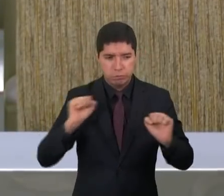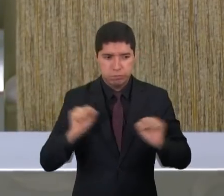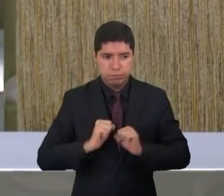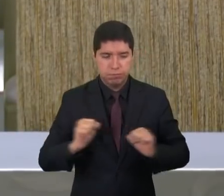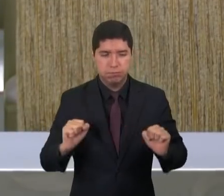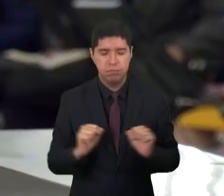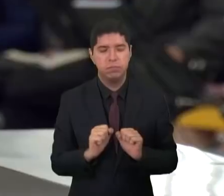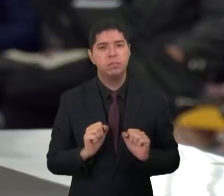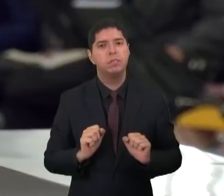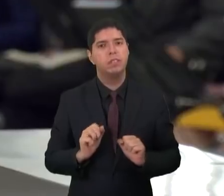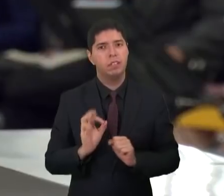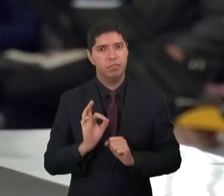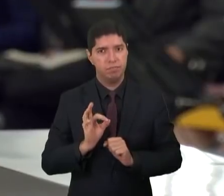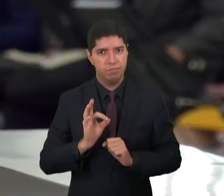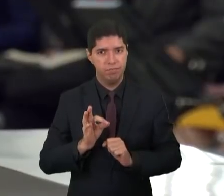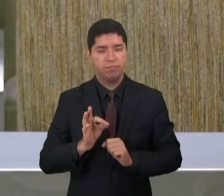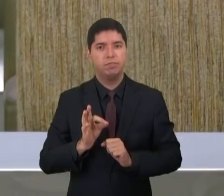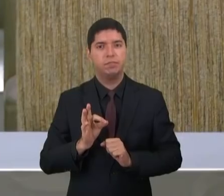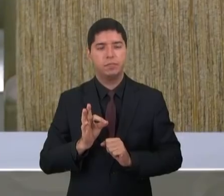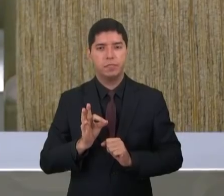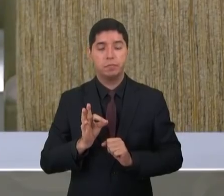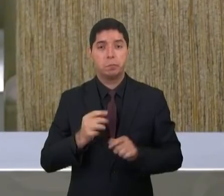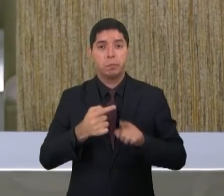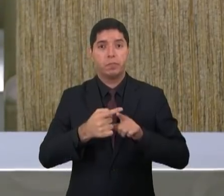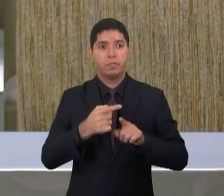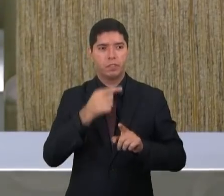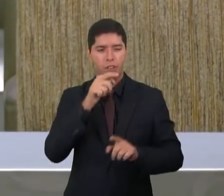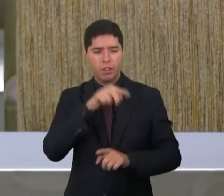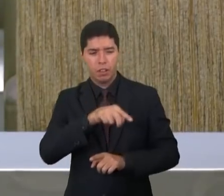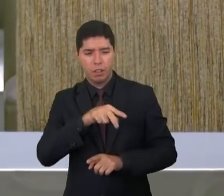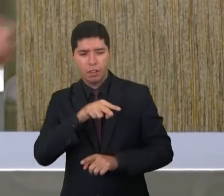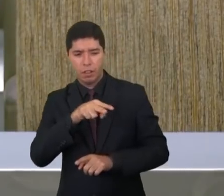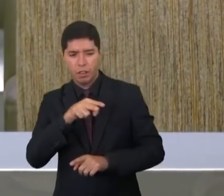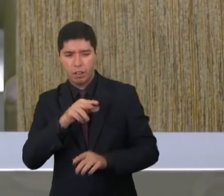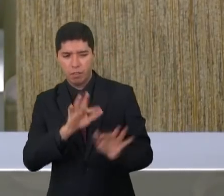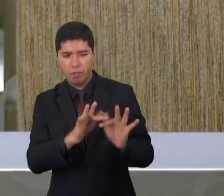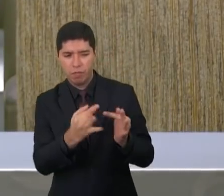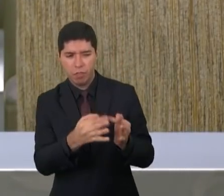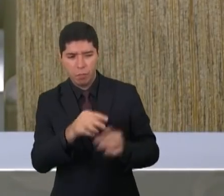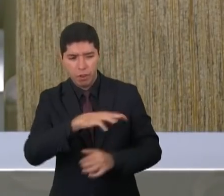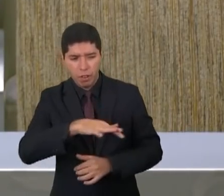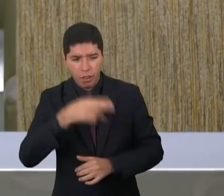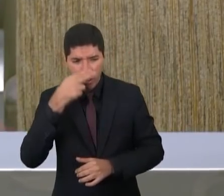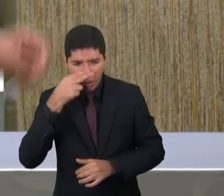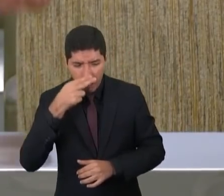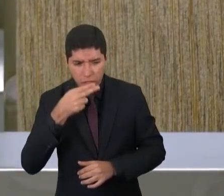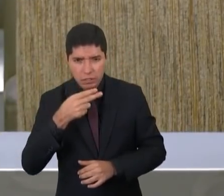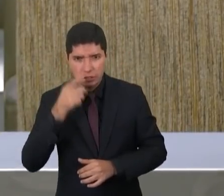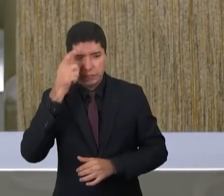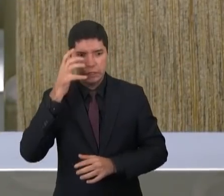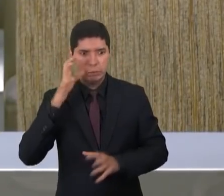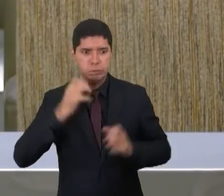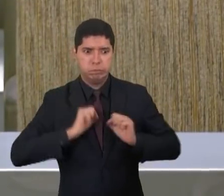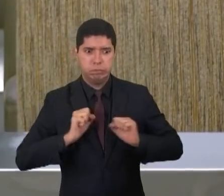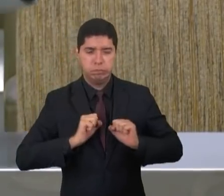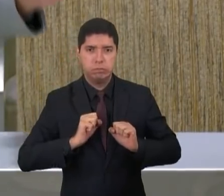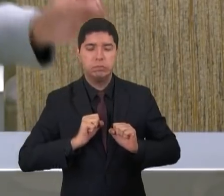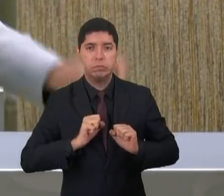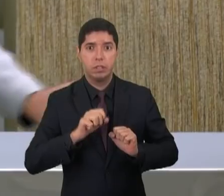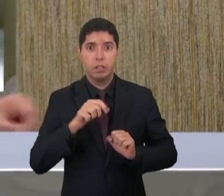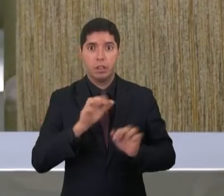o padrão da palavra de Deus. É aquela família que teme ao Senhor. É aquela família que faz o